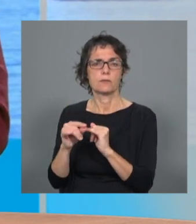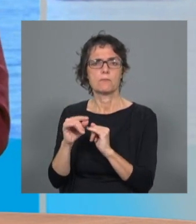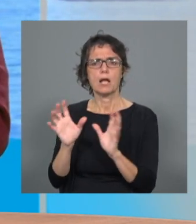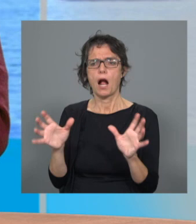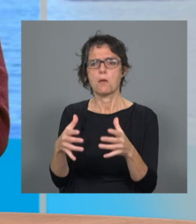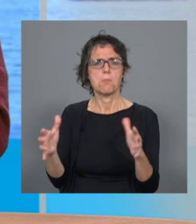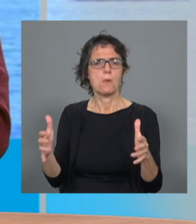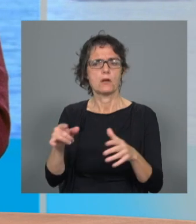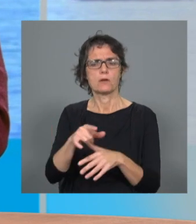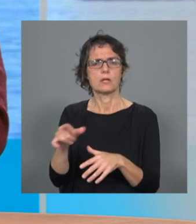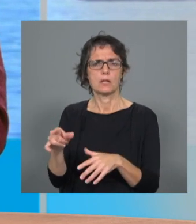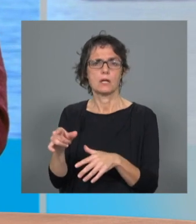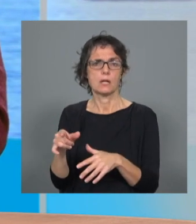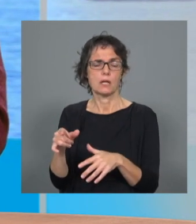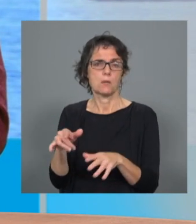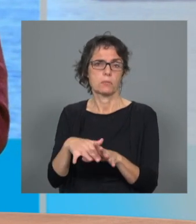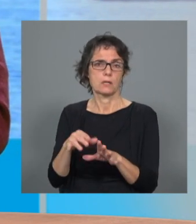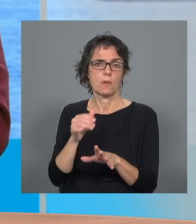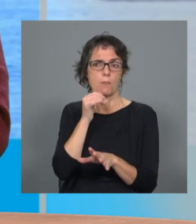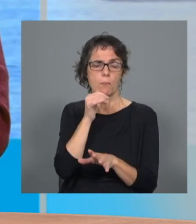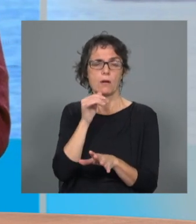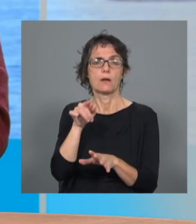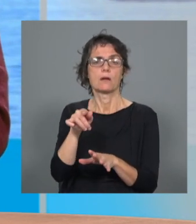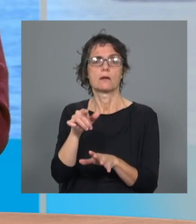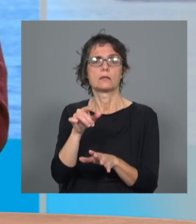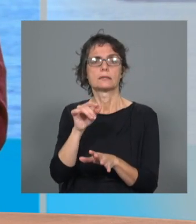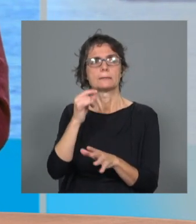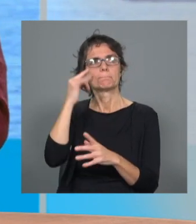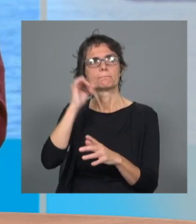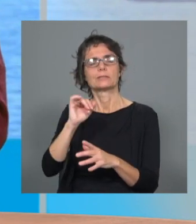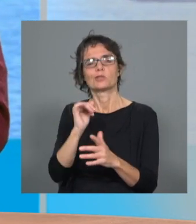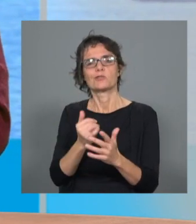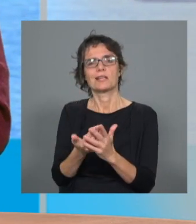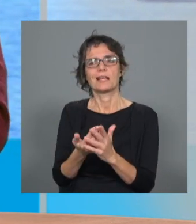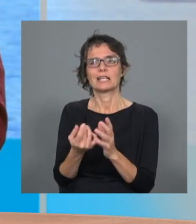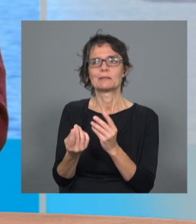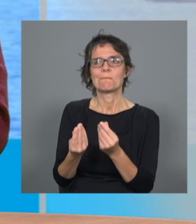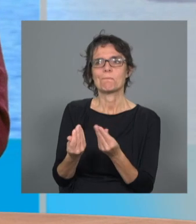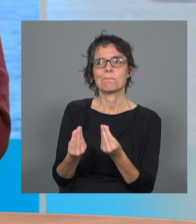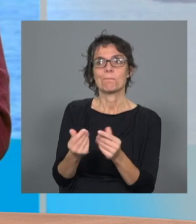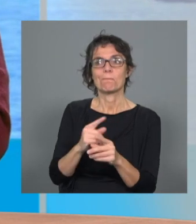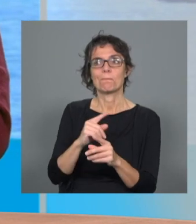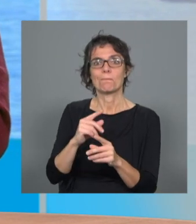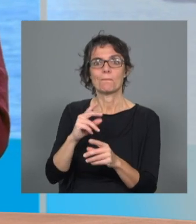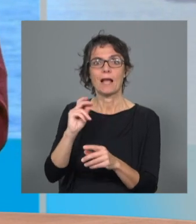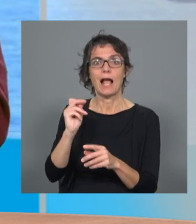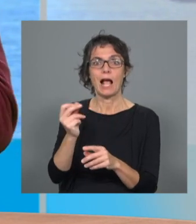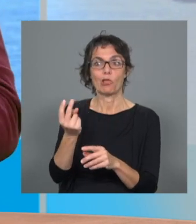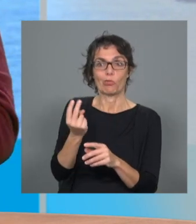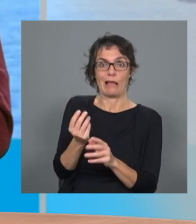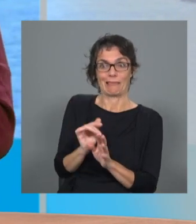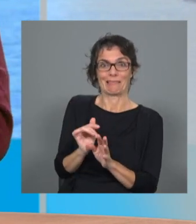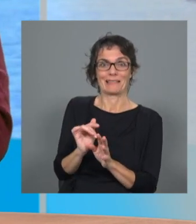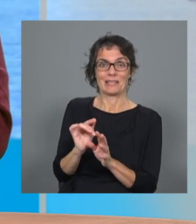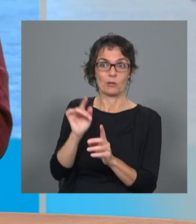dos jovens das nossas comunidades não terão participado, aqui a ideia é trazer um pouco já 2 anos antes, um pouco daquilo que é a